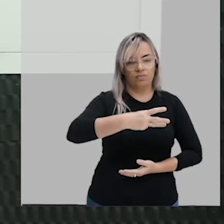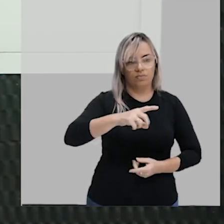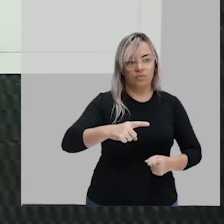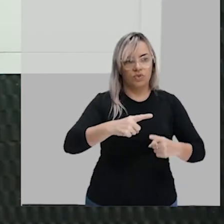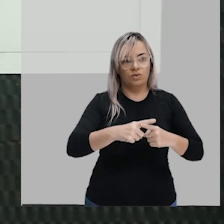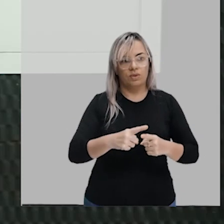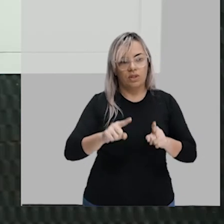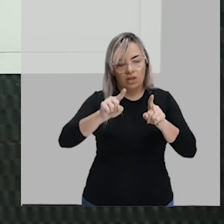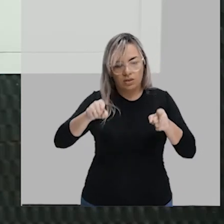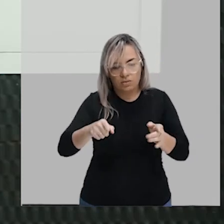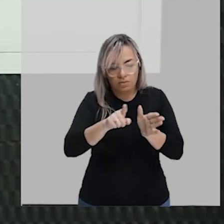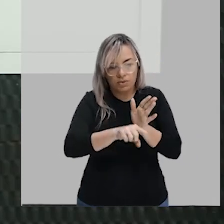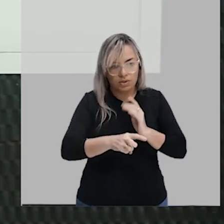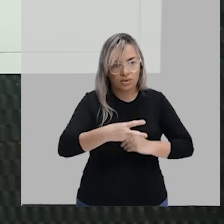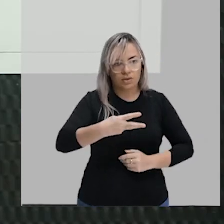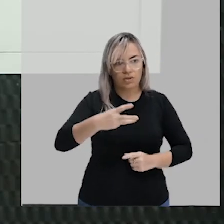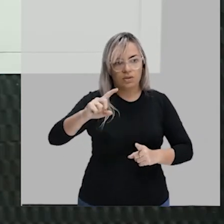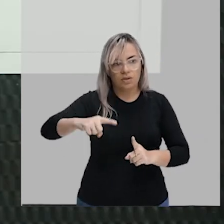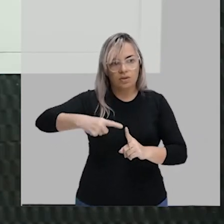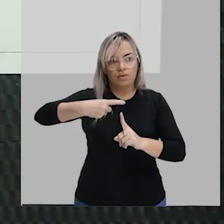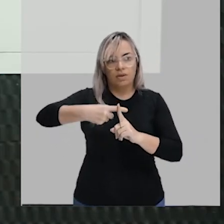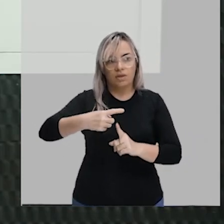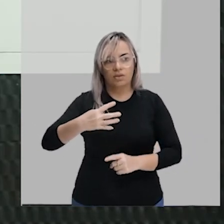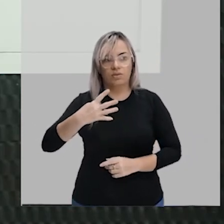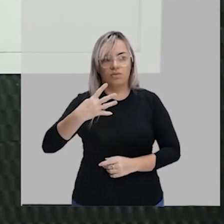mais 4 multiplicado por 4.